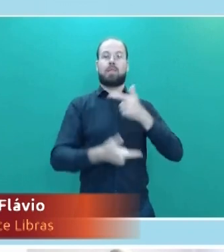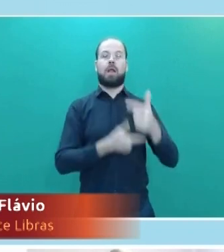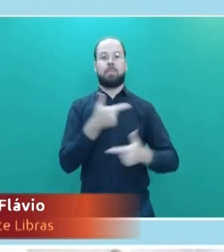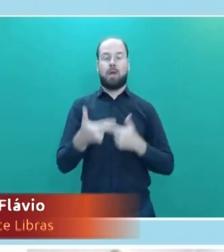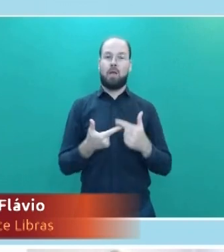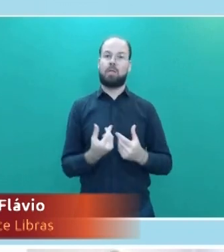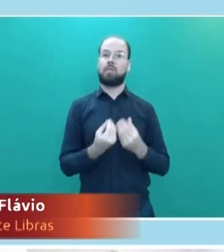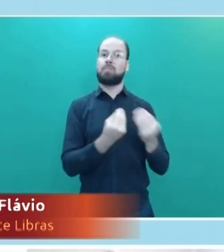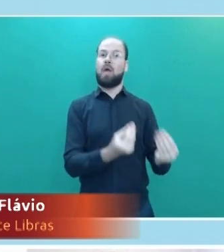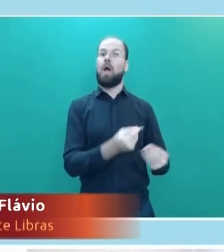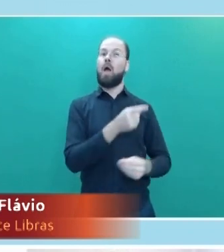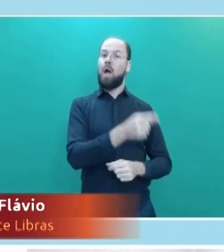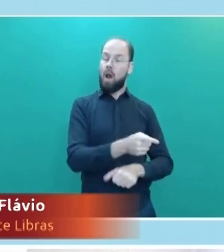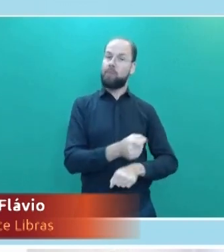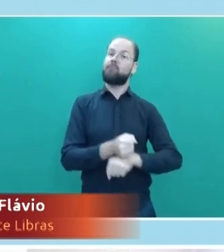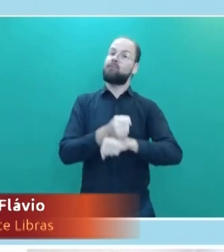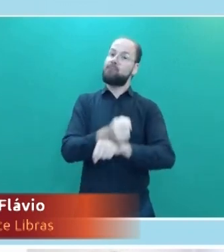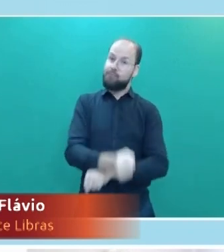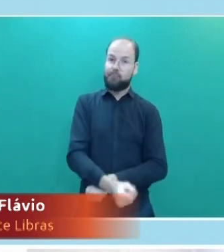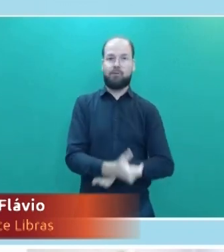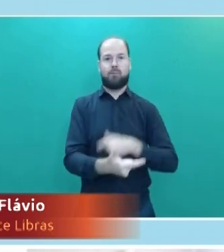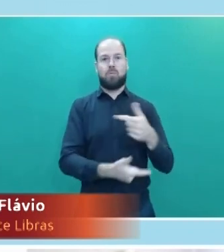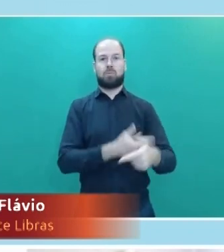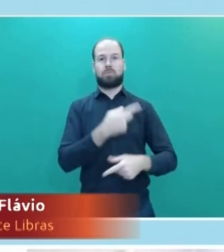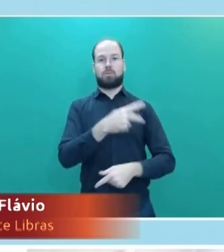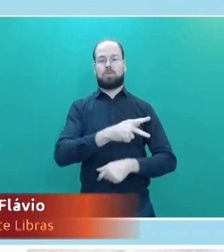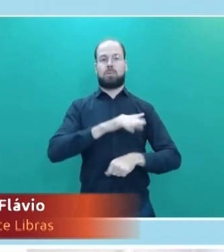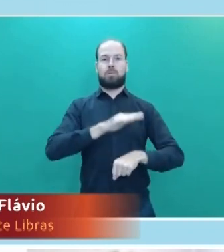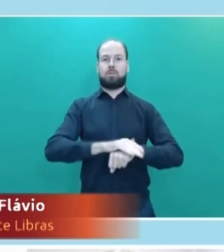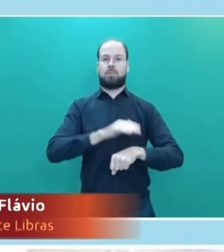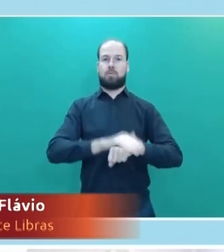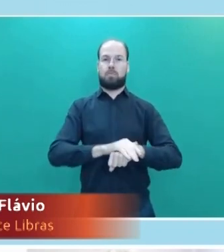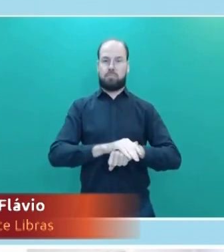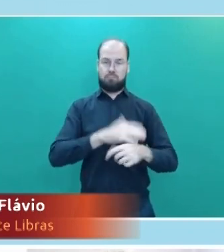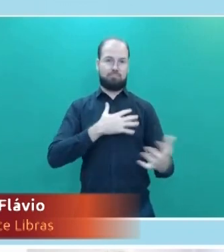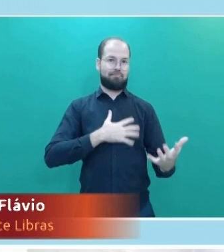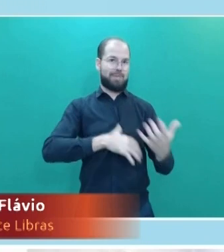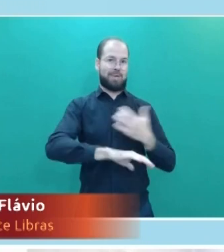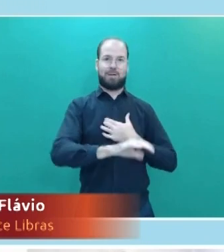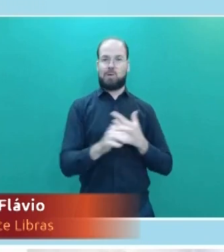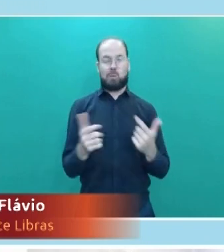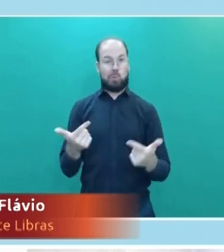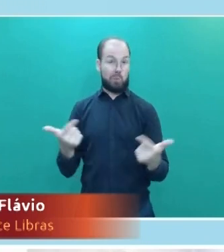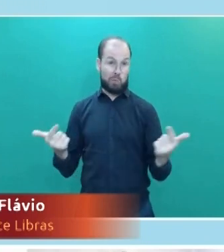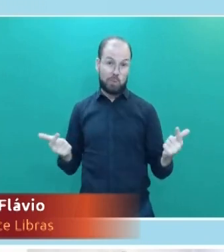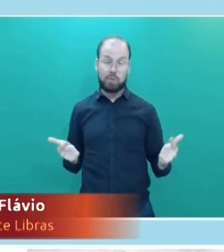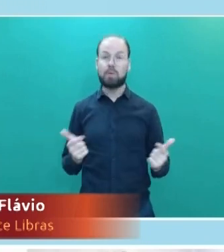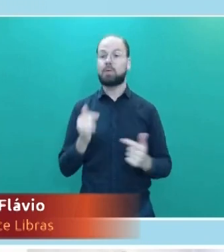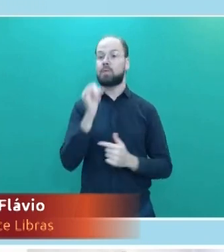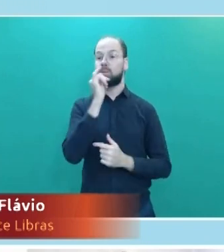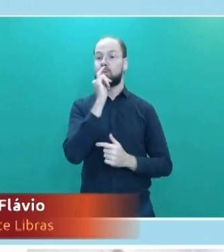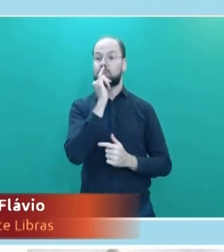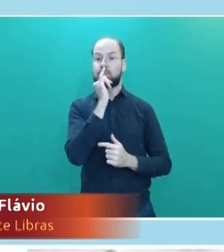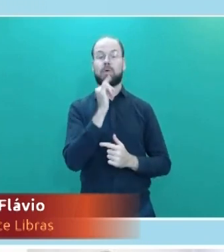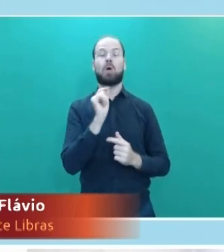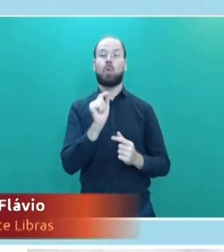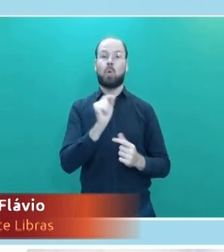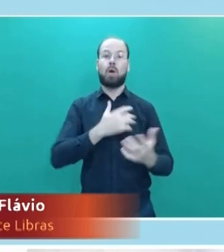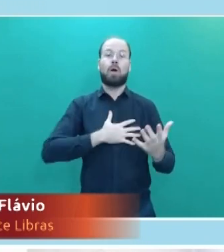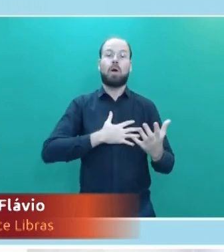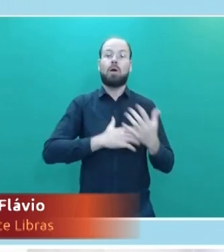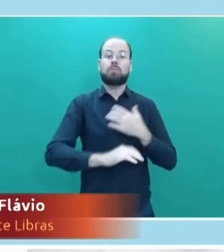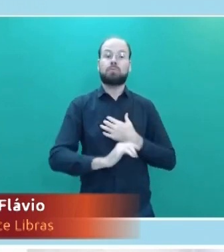trabalho, como ele próprio, né? É o que hoje muita gente fala de empatia. Não tem a menor empatia de ver que aquela